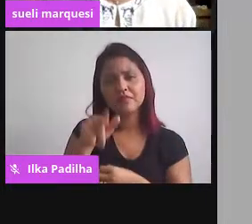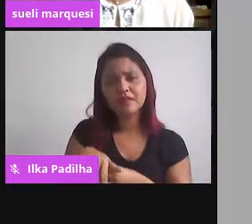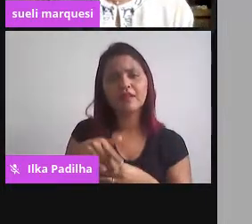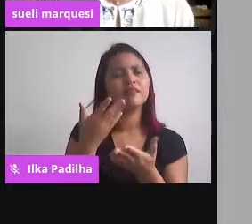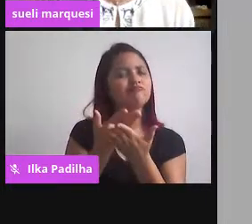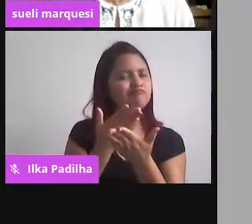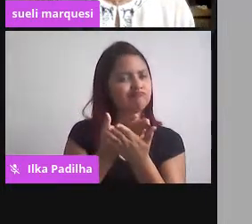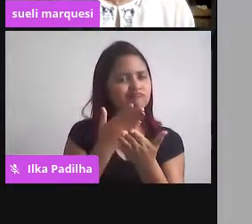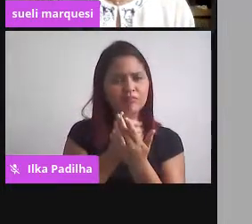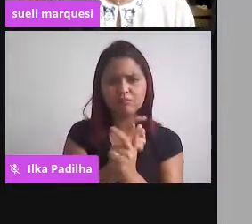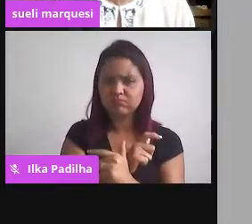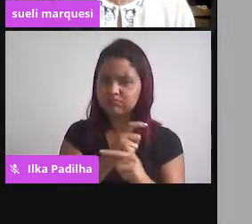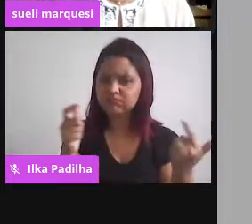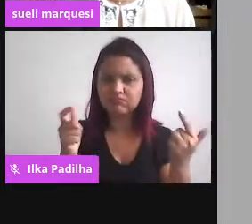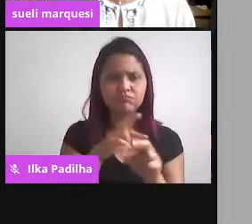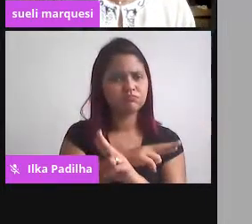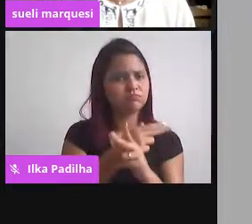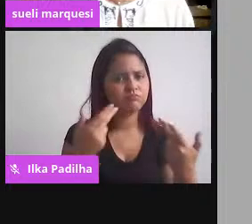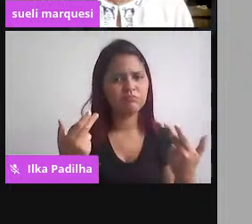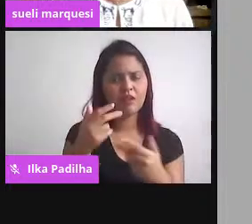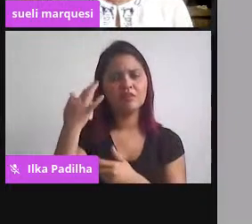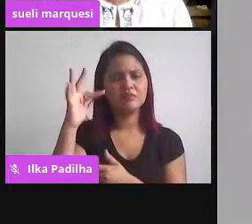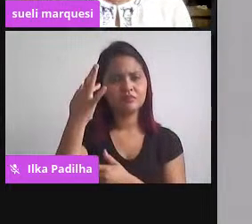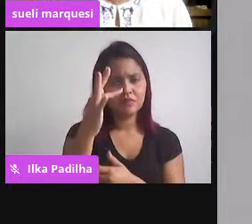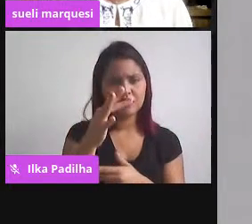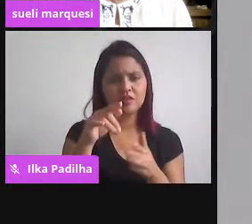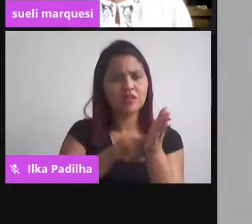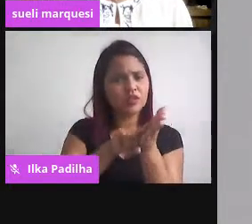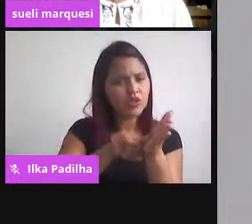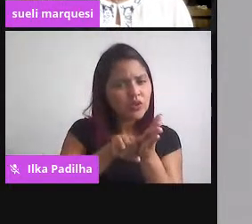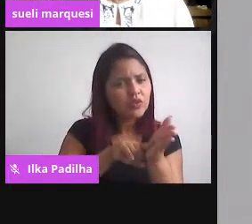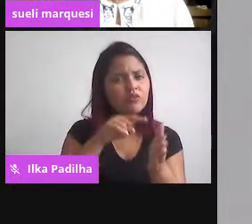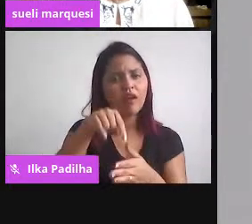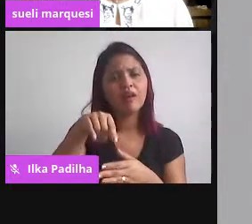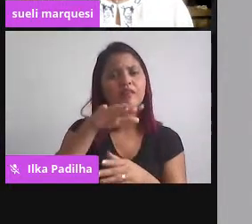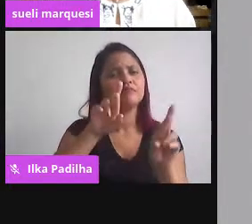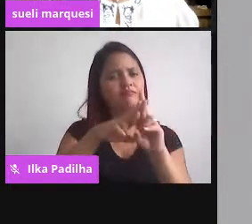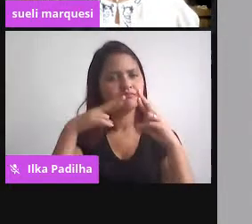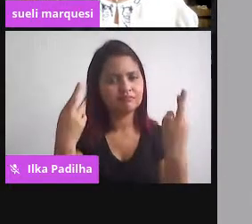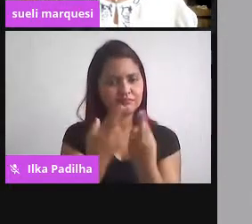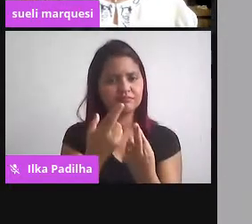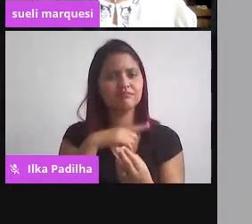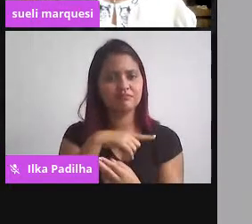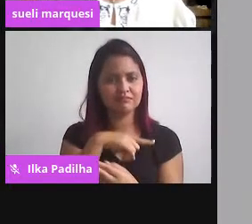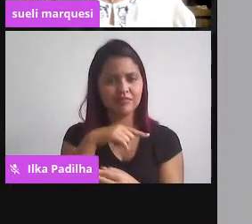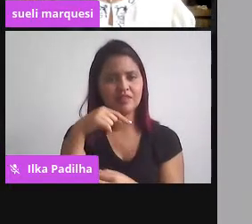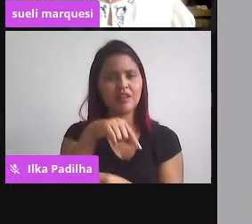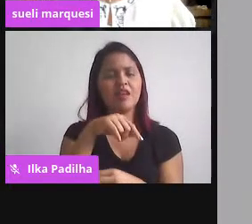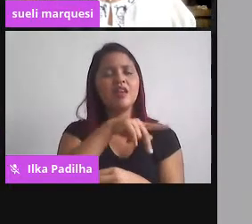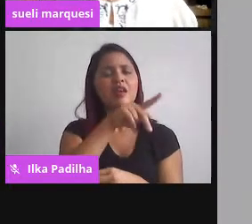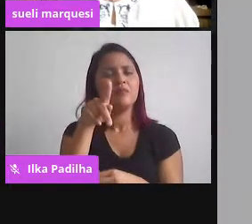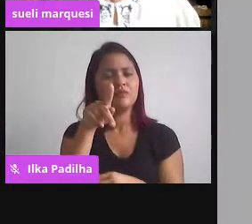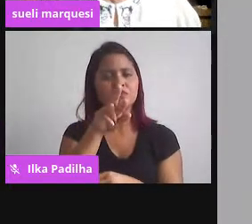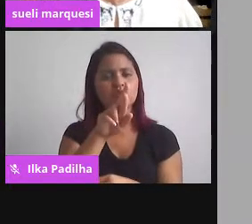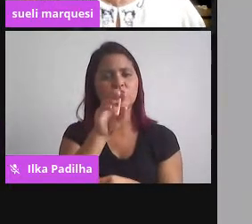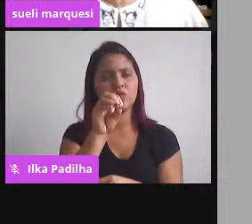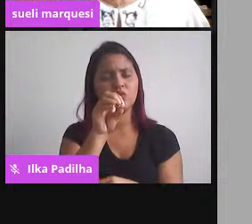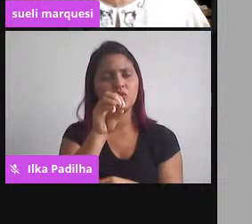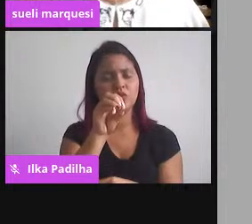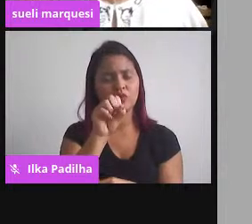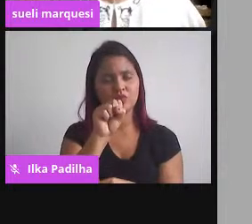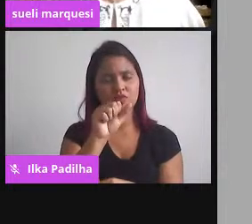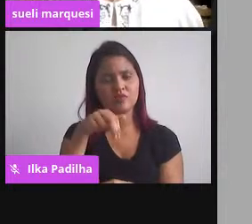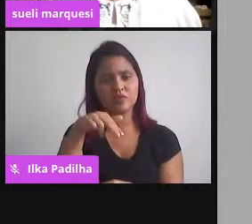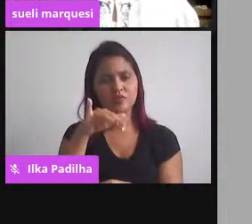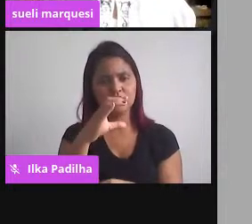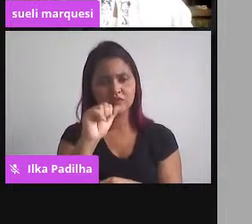estudadas por diferentes pesquisadores, aqui mesmo hoje na nossa reunião, eu vi que a professora Rosalice está aí, ou estava, não